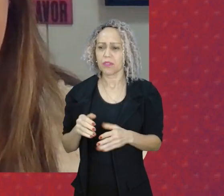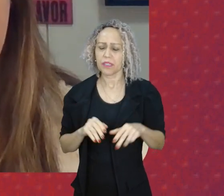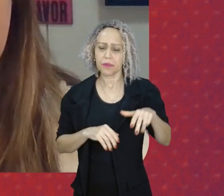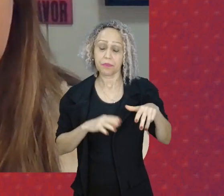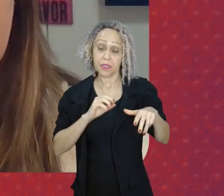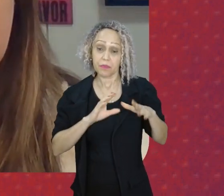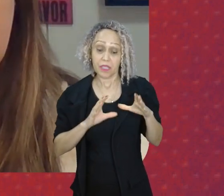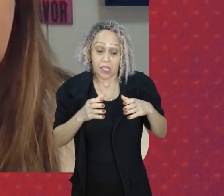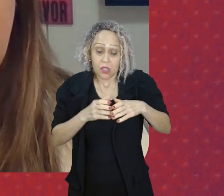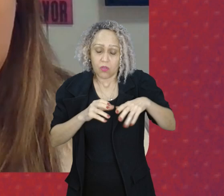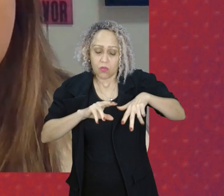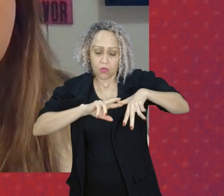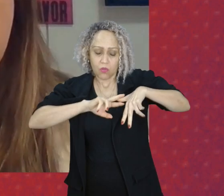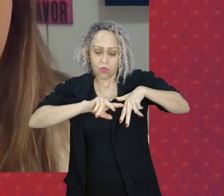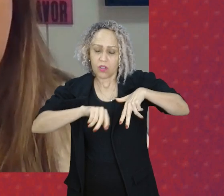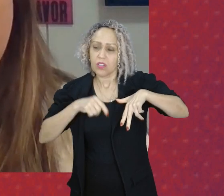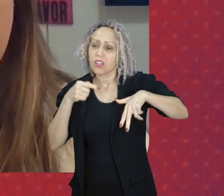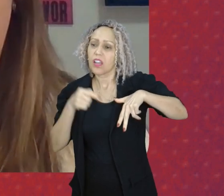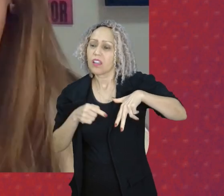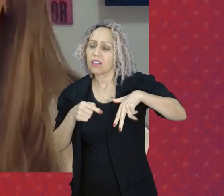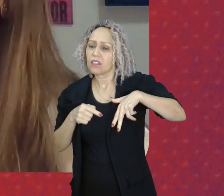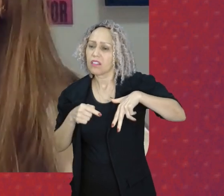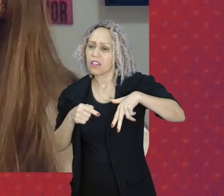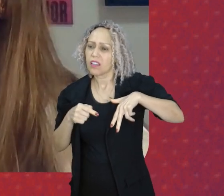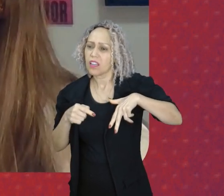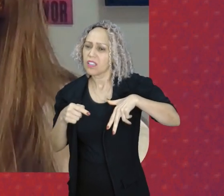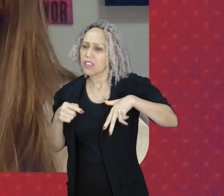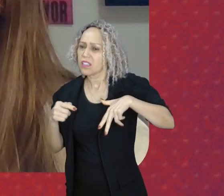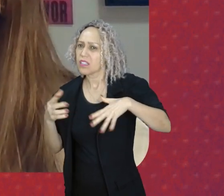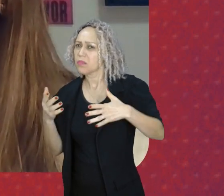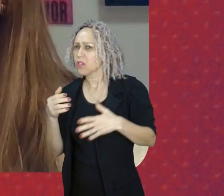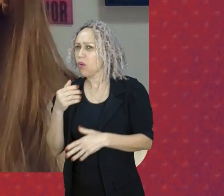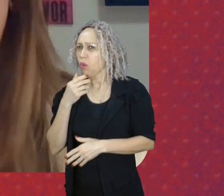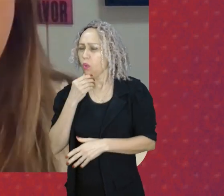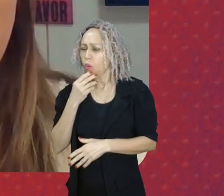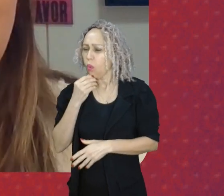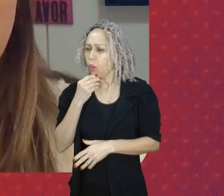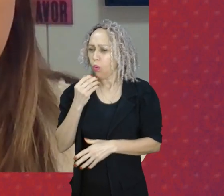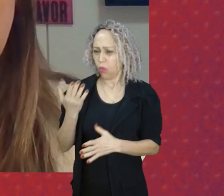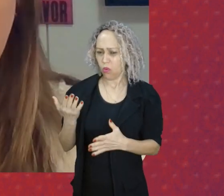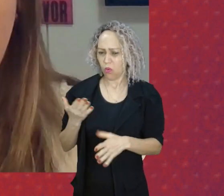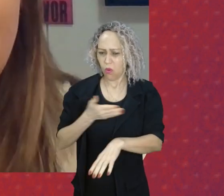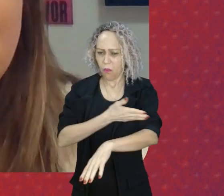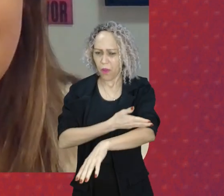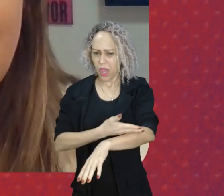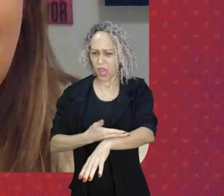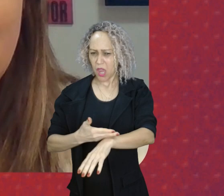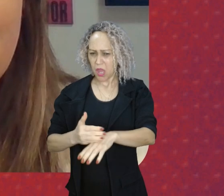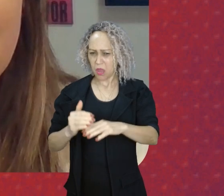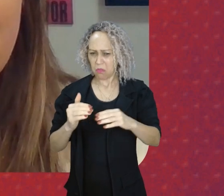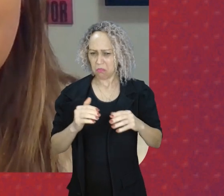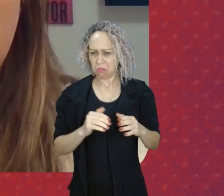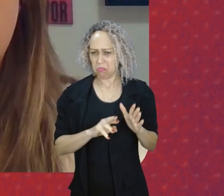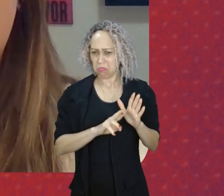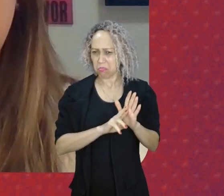é importante quando a gente faz essa métrica, e, né, os homens brancos estão sobre-representados, né, tem